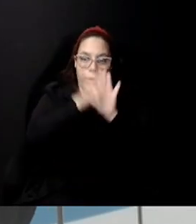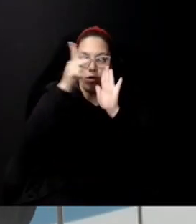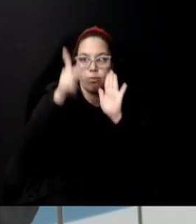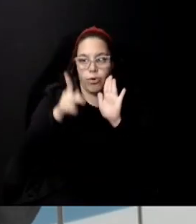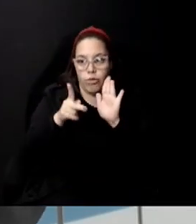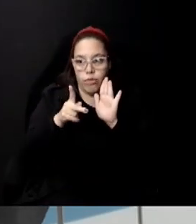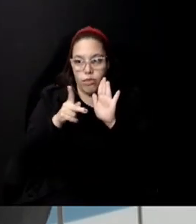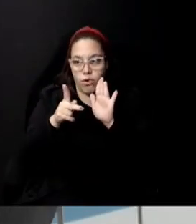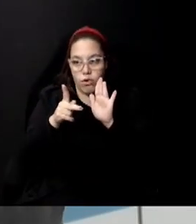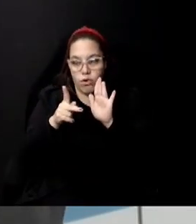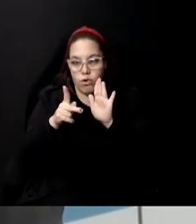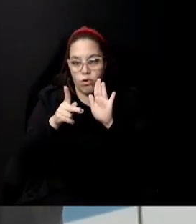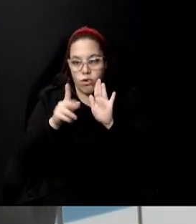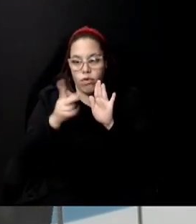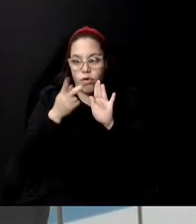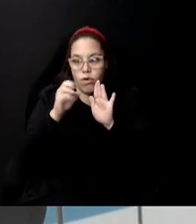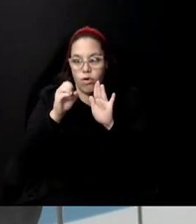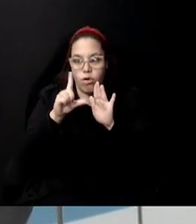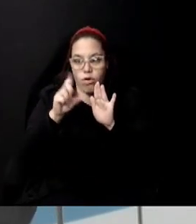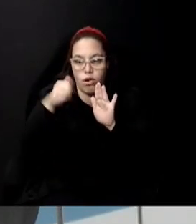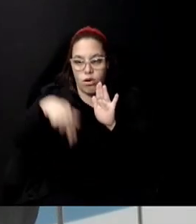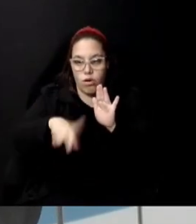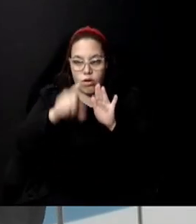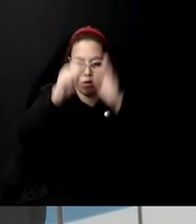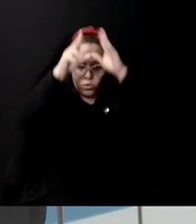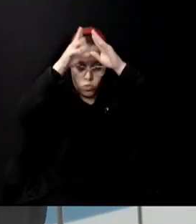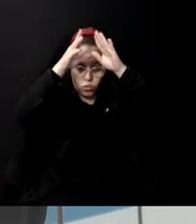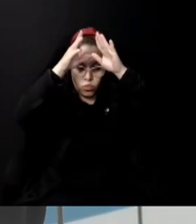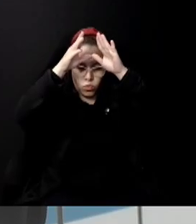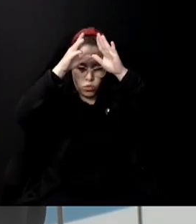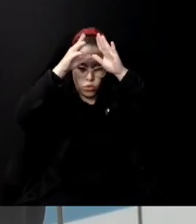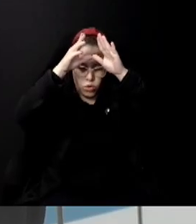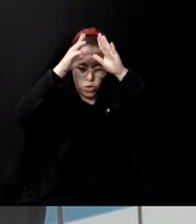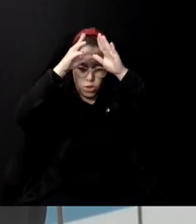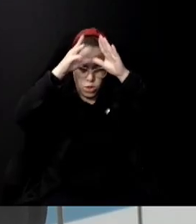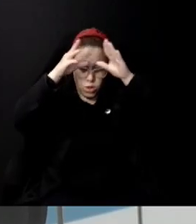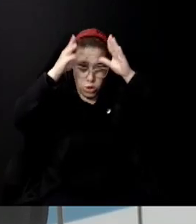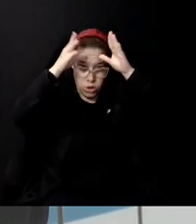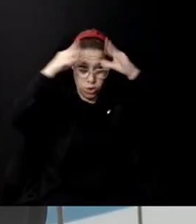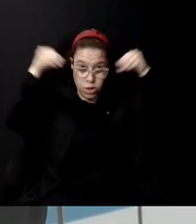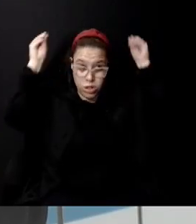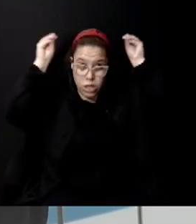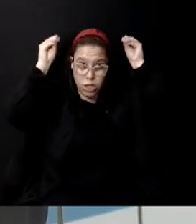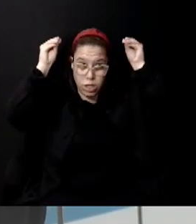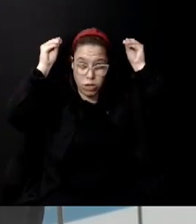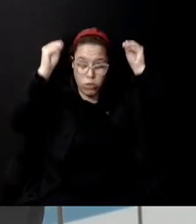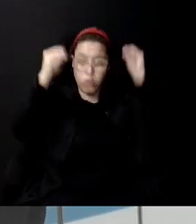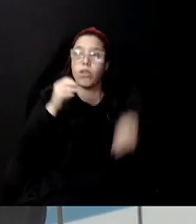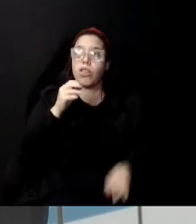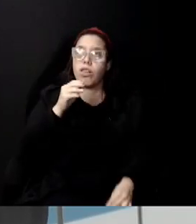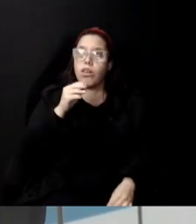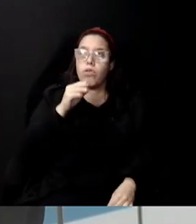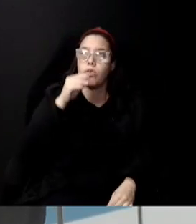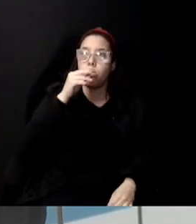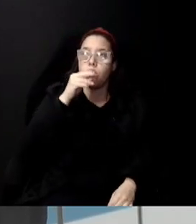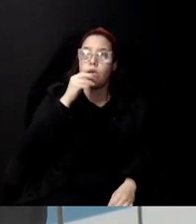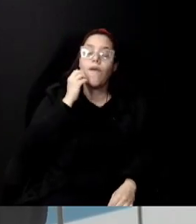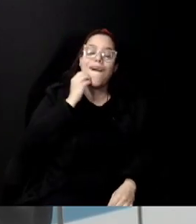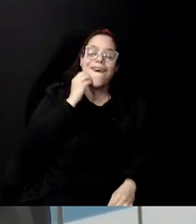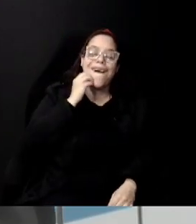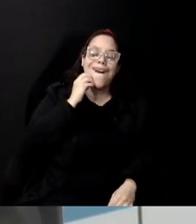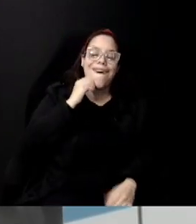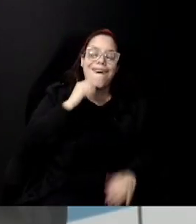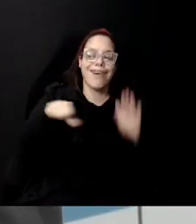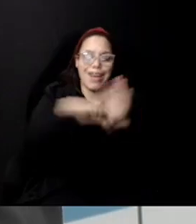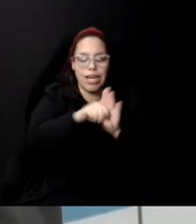na Holanda, que serve para julgar 4 tipos de crime: crimes de guerra, crimes de genocídio, crimes contra a humanidade